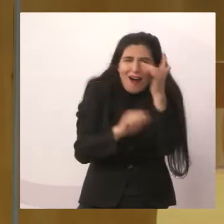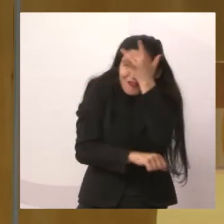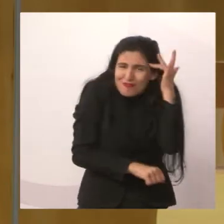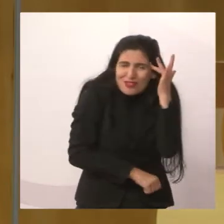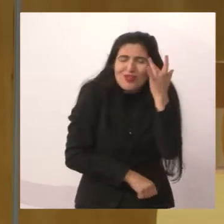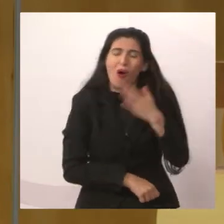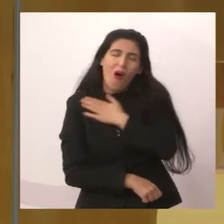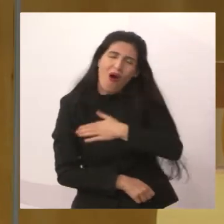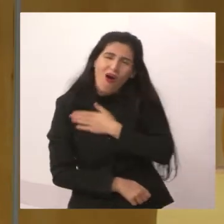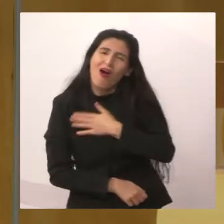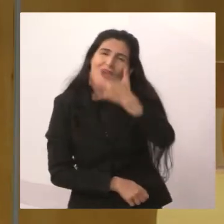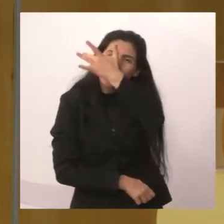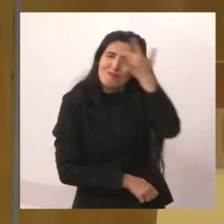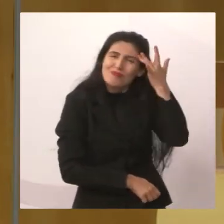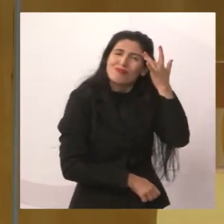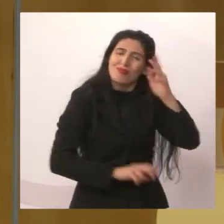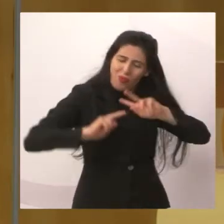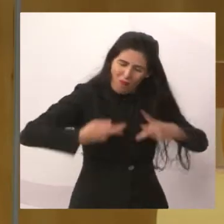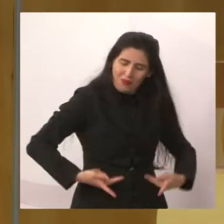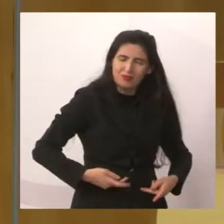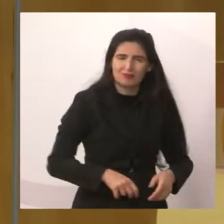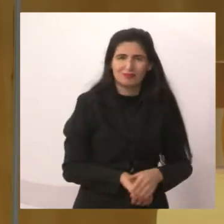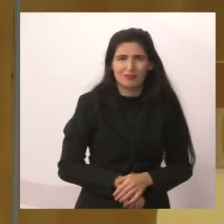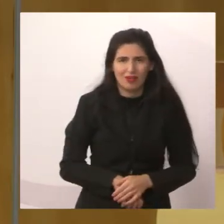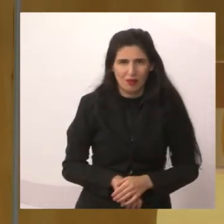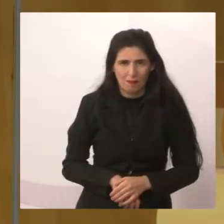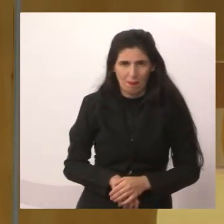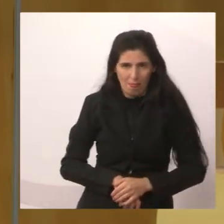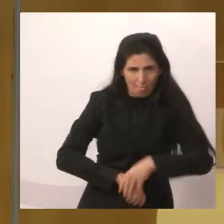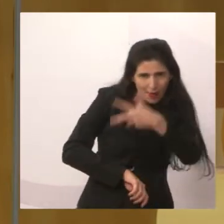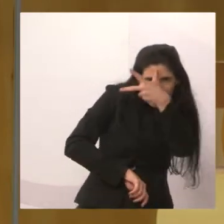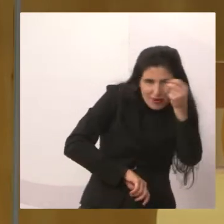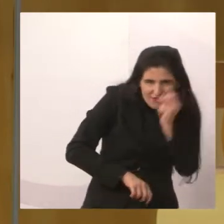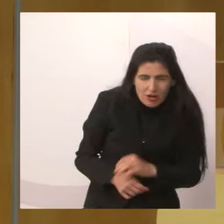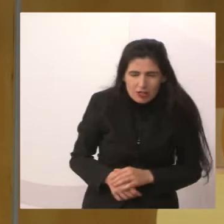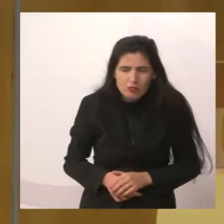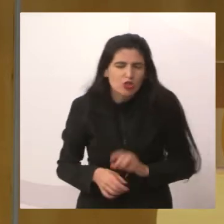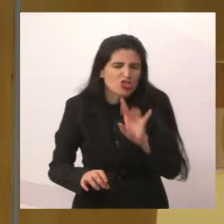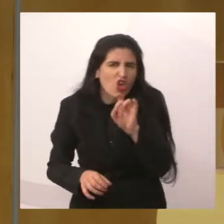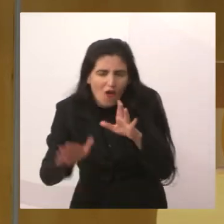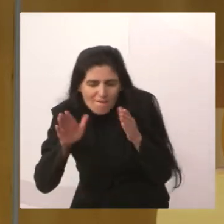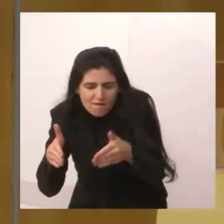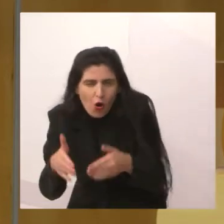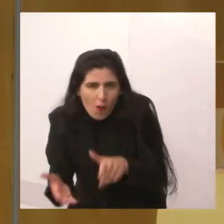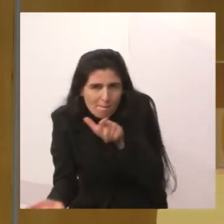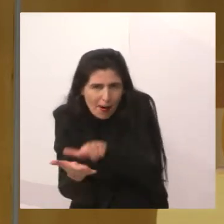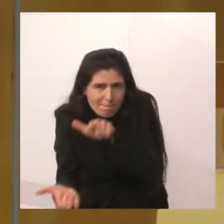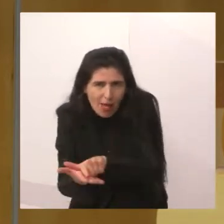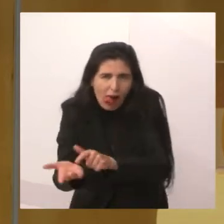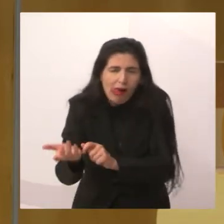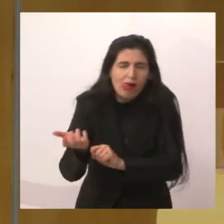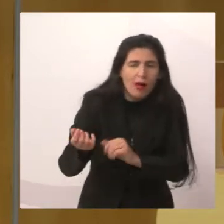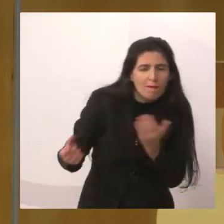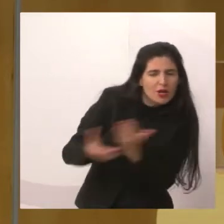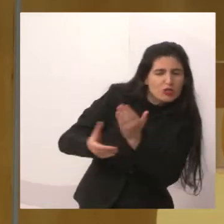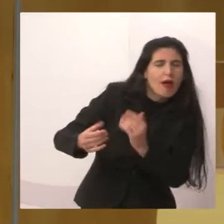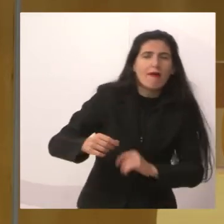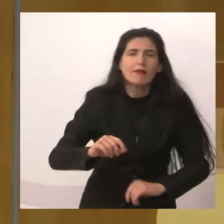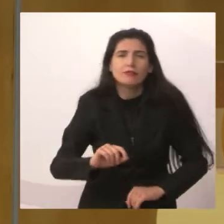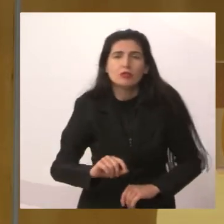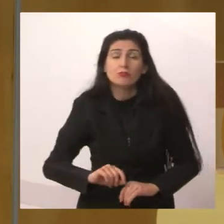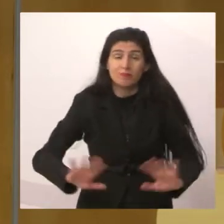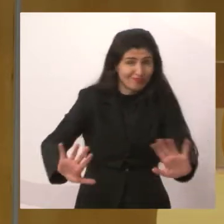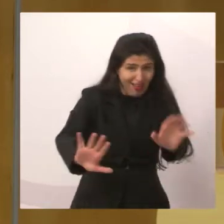através ou atrás de processos administrativos, porque quando um prefeito é eleito, ele não é eleito prefeito para dar aula de direito,